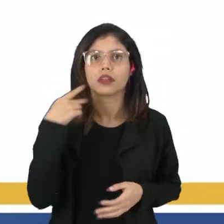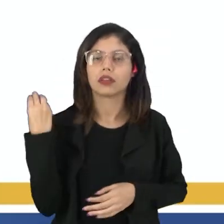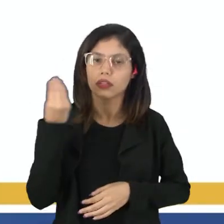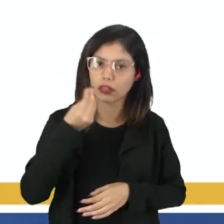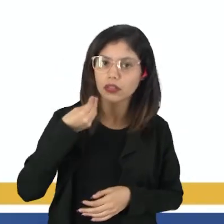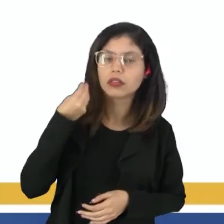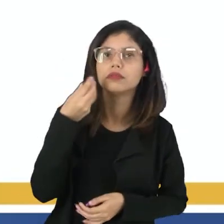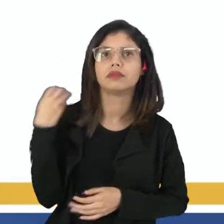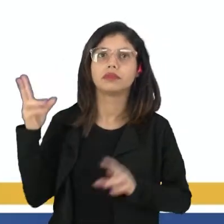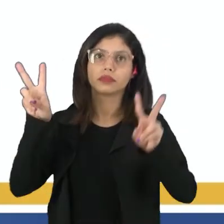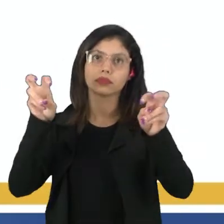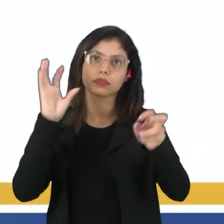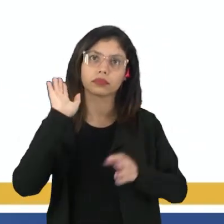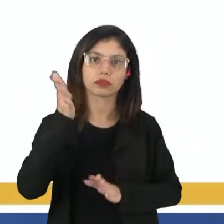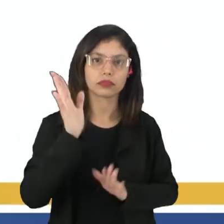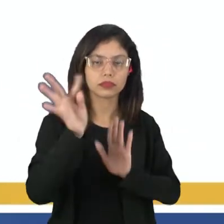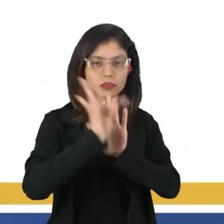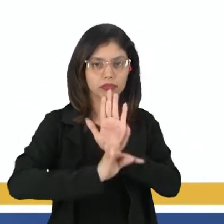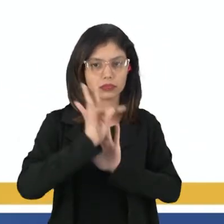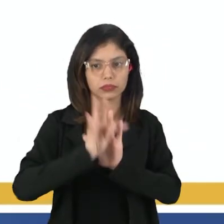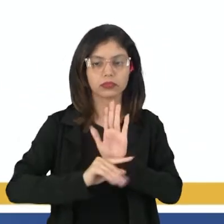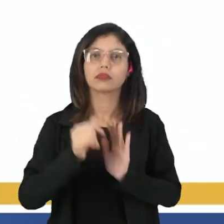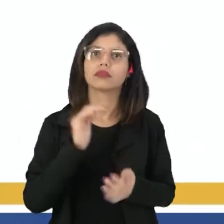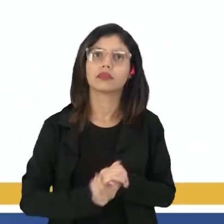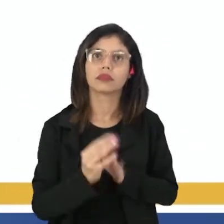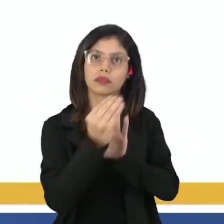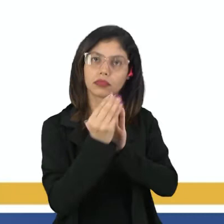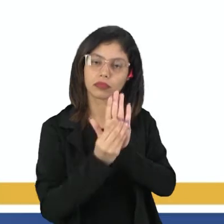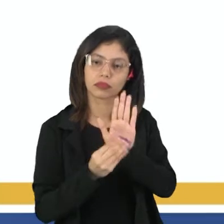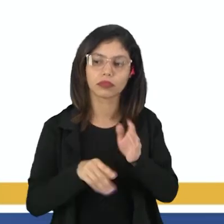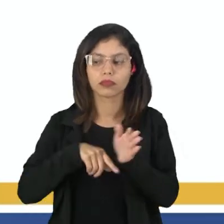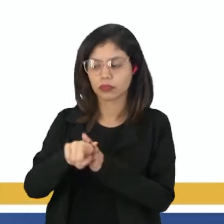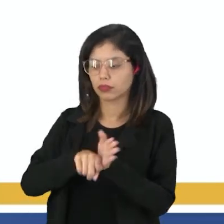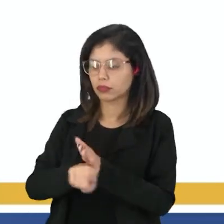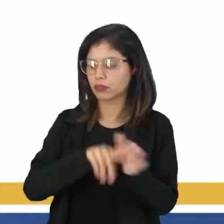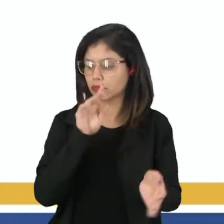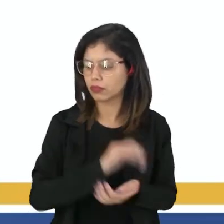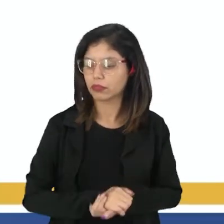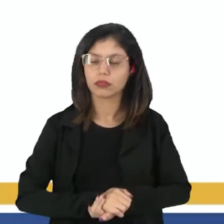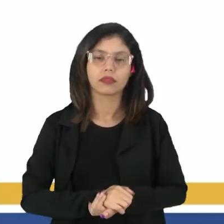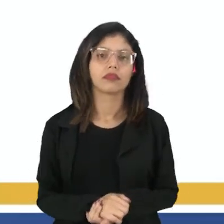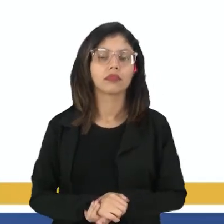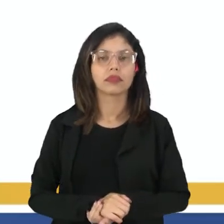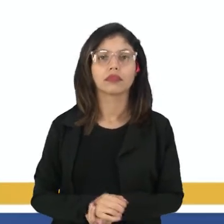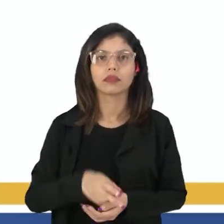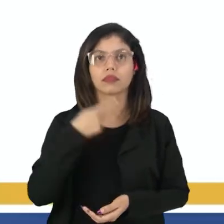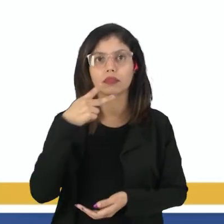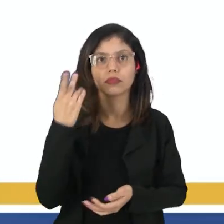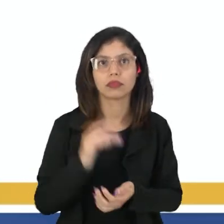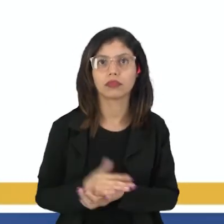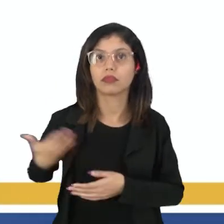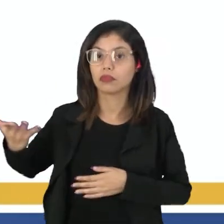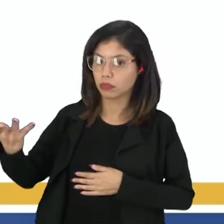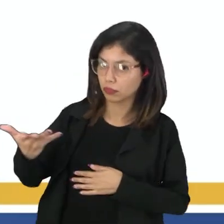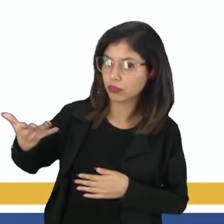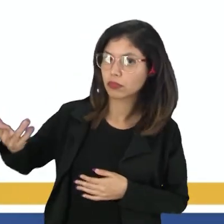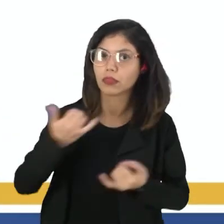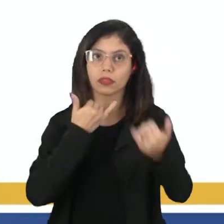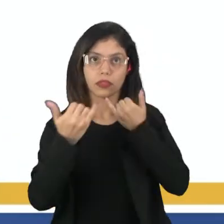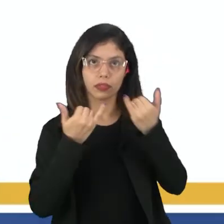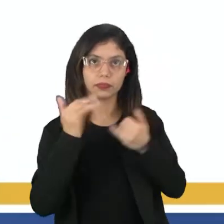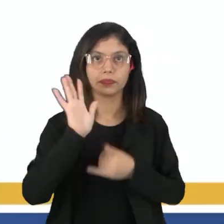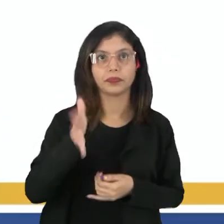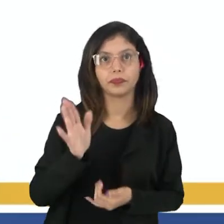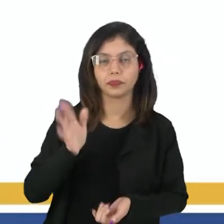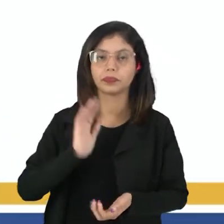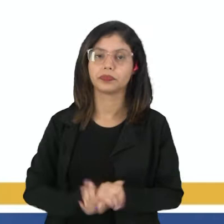de especialista no assunto ou de dados da pesquisa. Quando eu vou falar sobre argumento de autoridade, eu vou embasar a informação